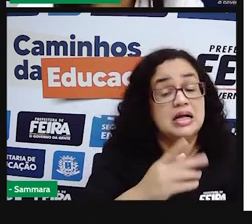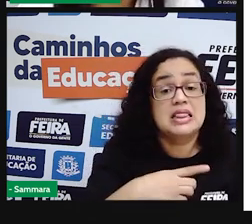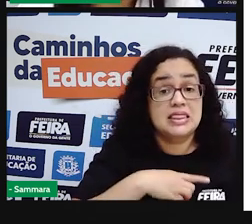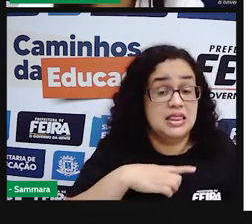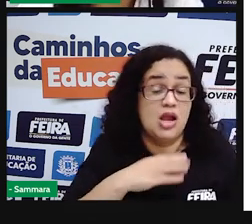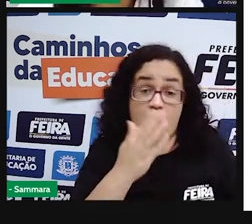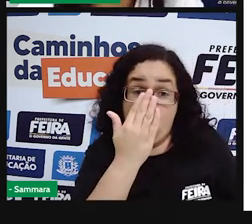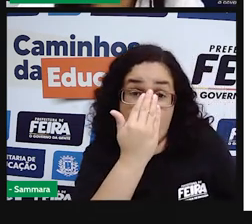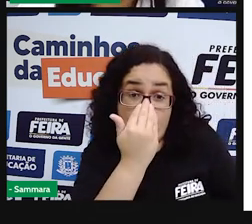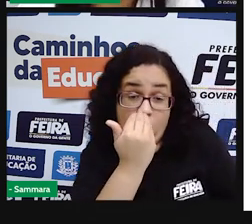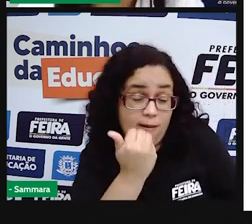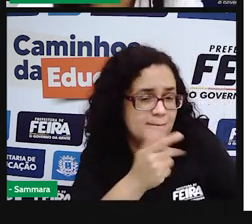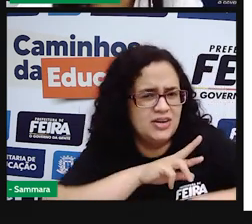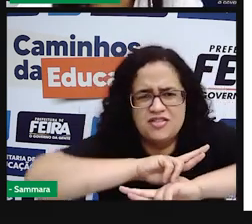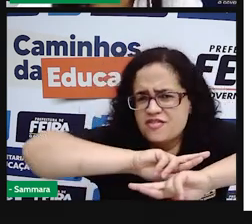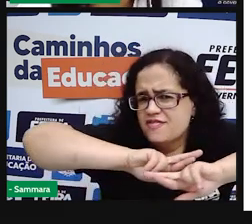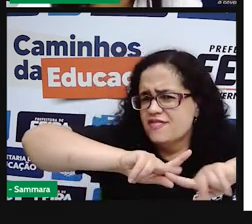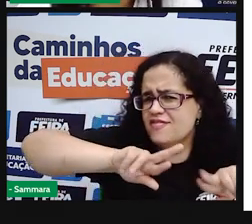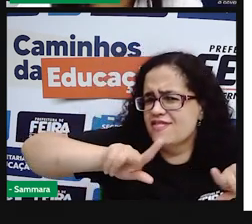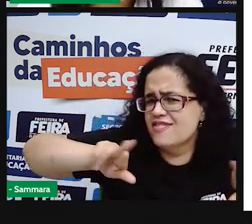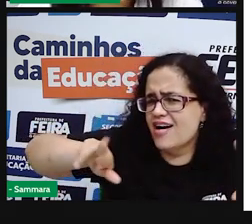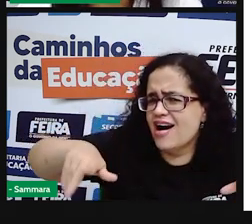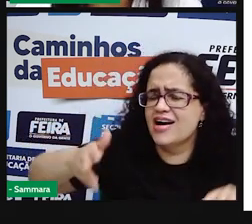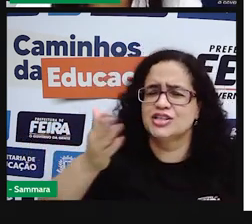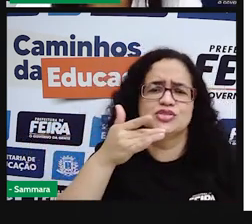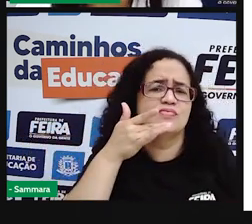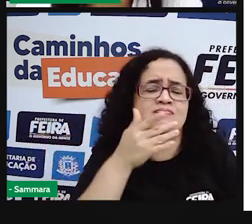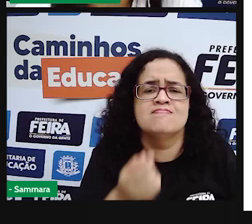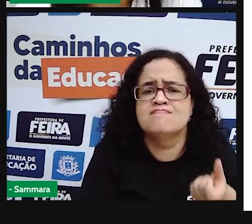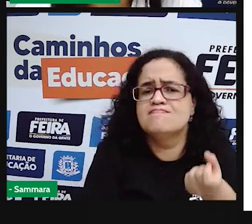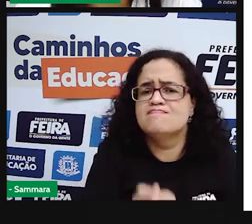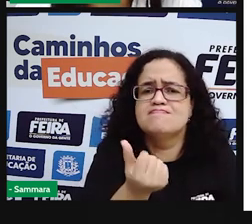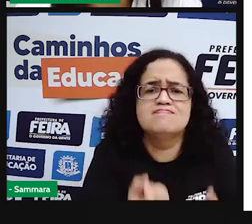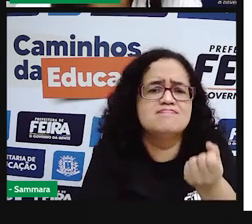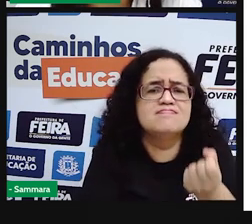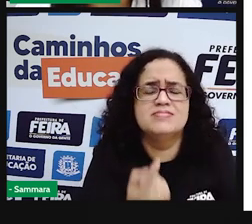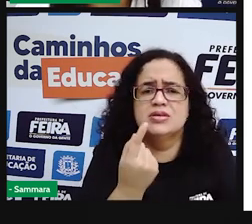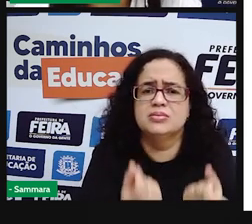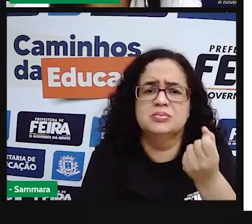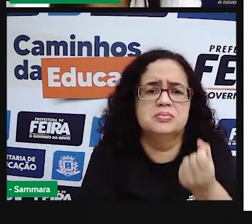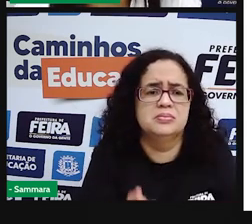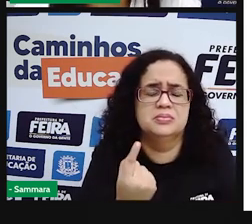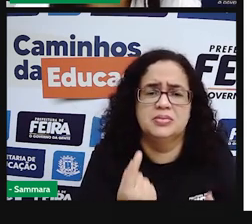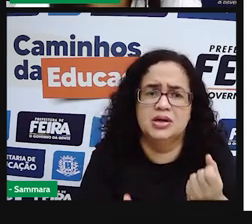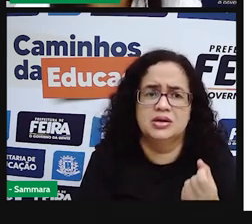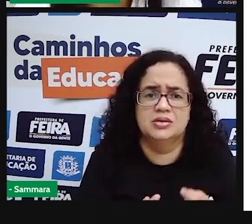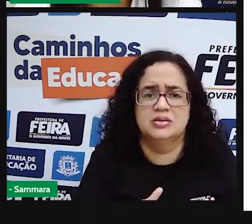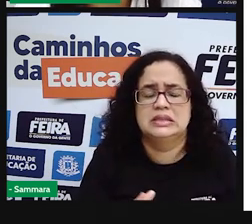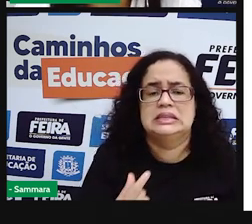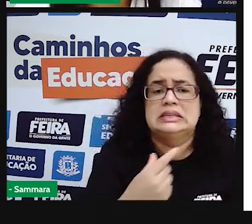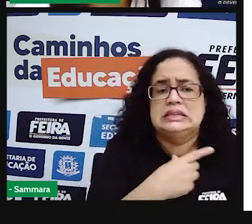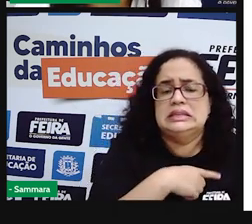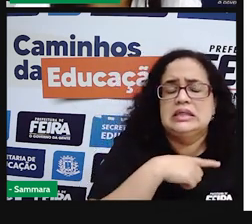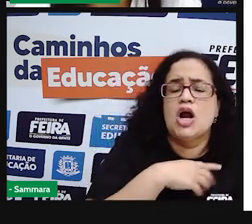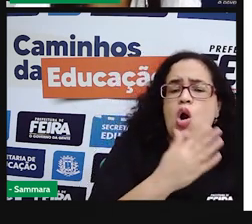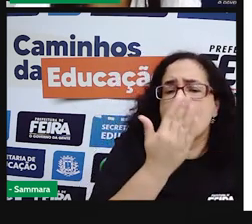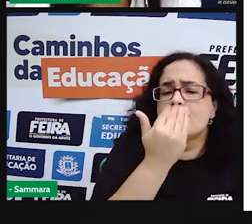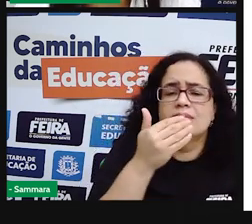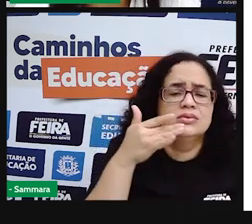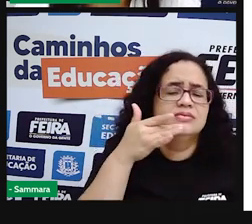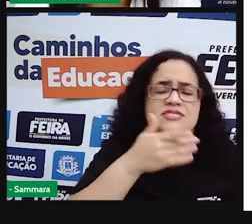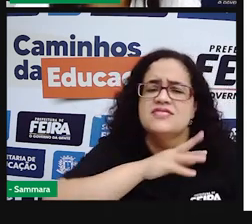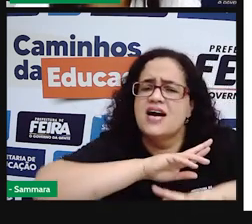canjica, curau, cocada, pipoca. Zé Lelé também contribui. Tem paçoca,